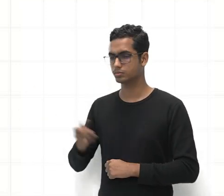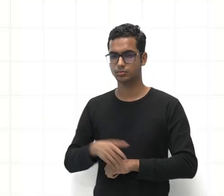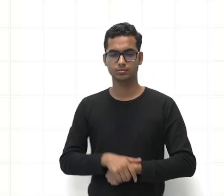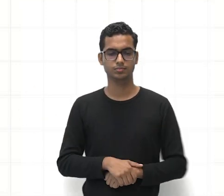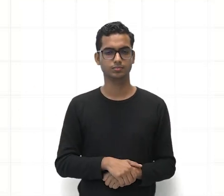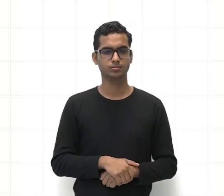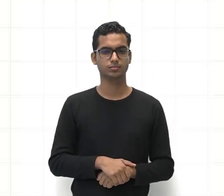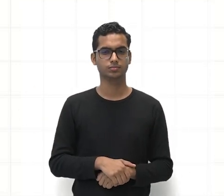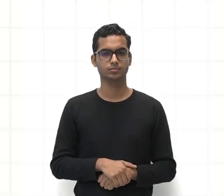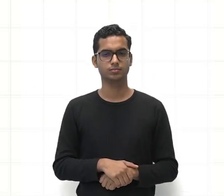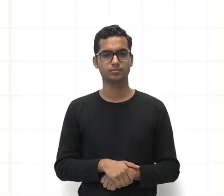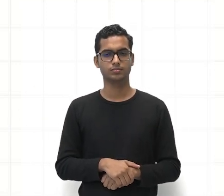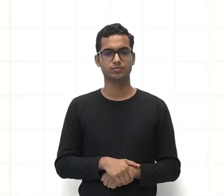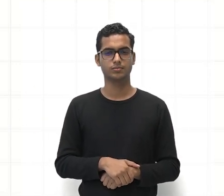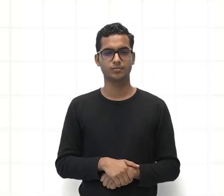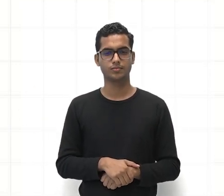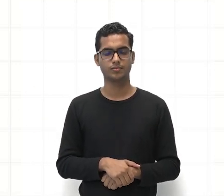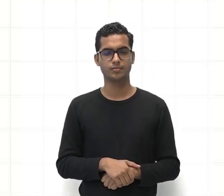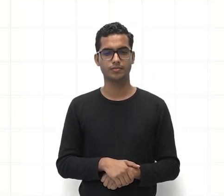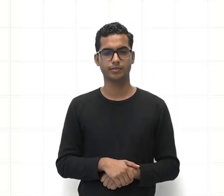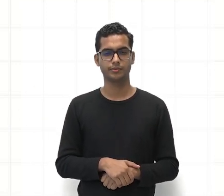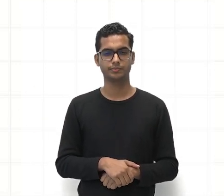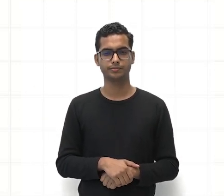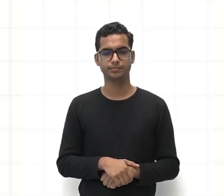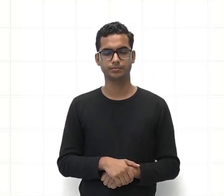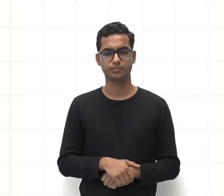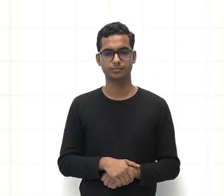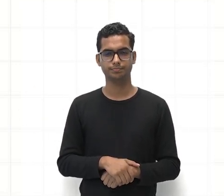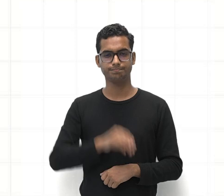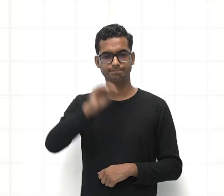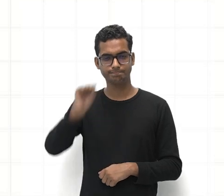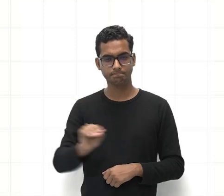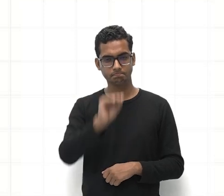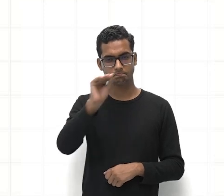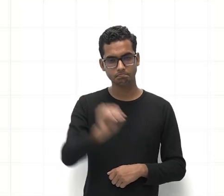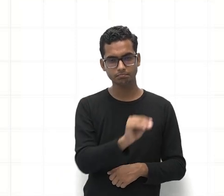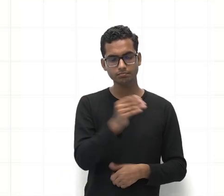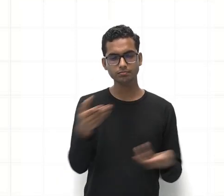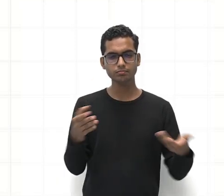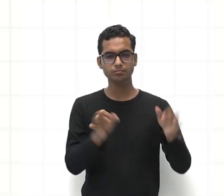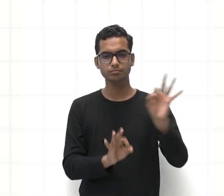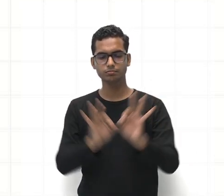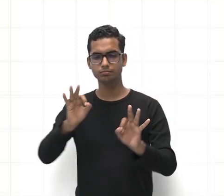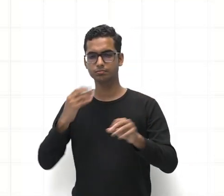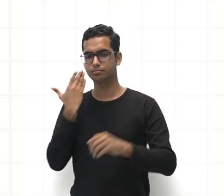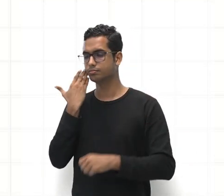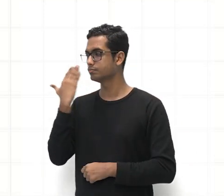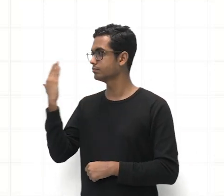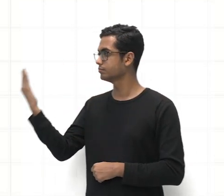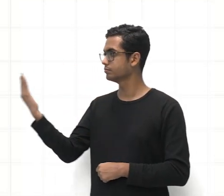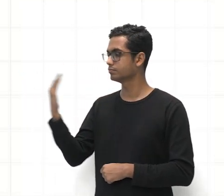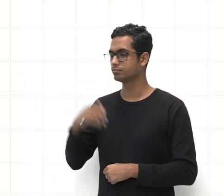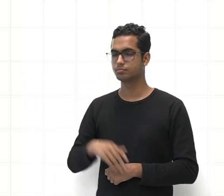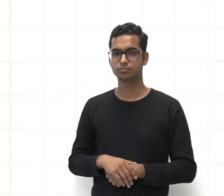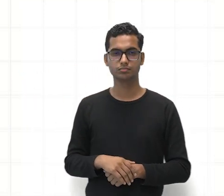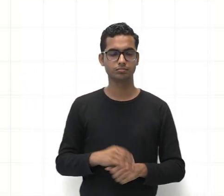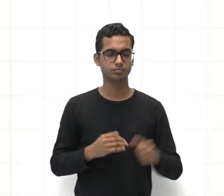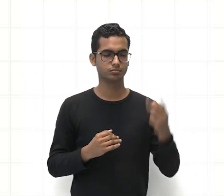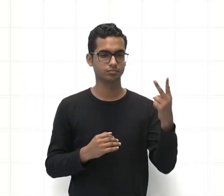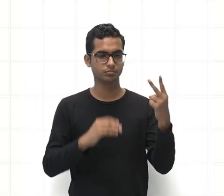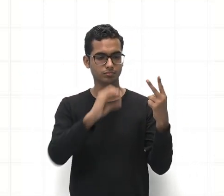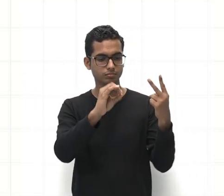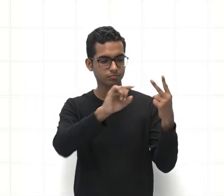posição aqui, entre o 1 e o 9, uma casa, 2 casas, e passa a ficar entre o 2 e o 0, né? Porque nós temos